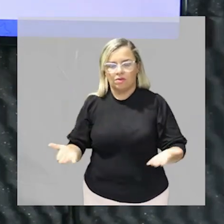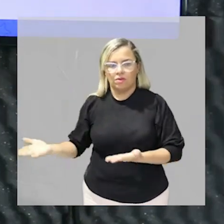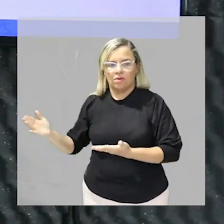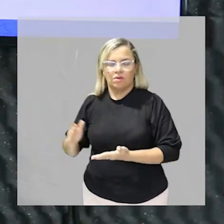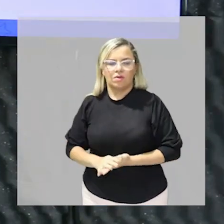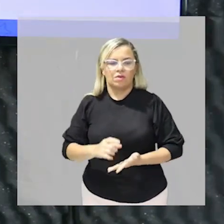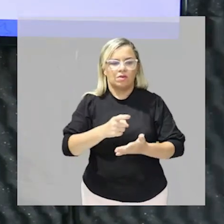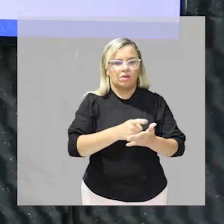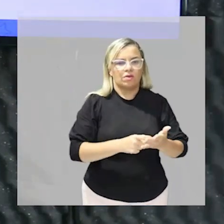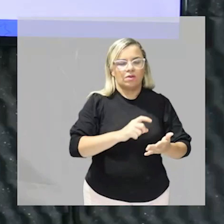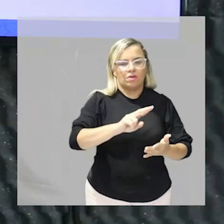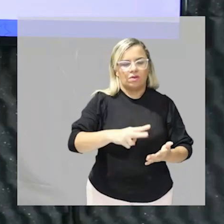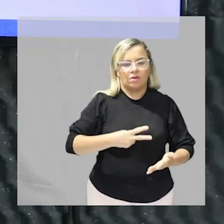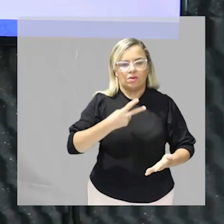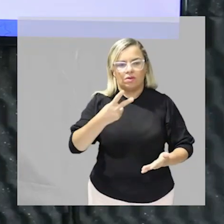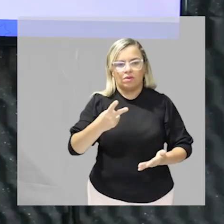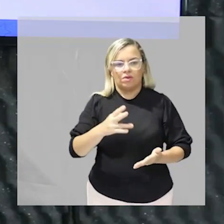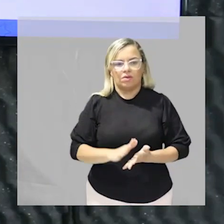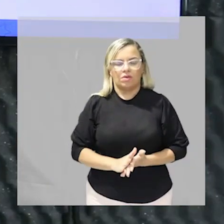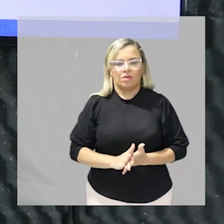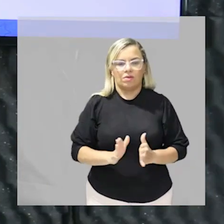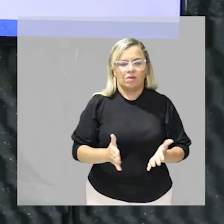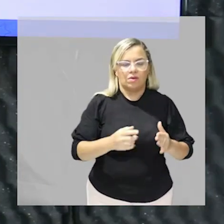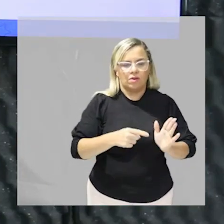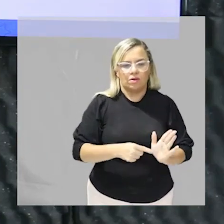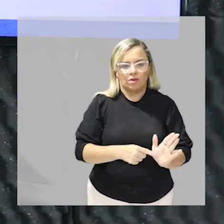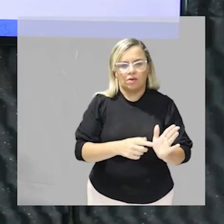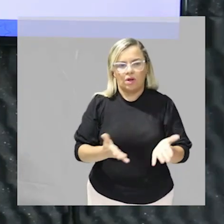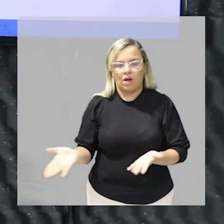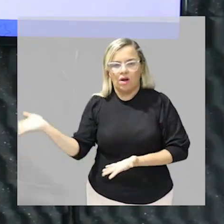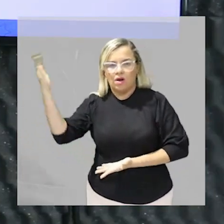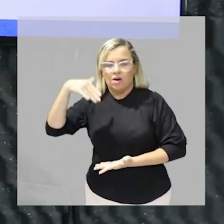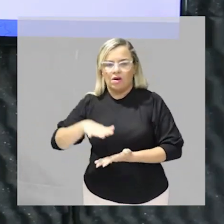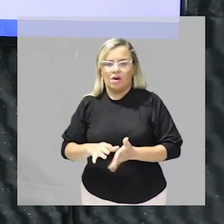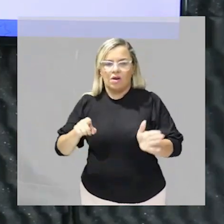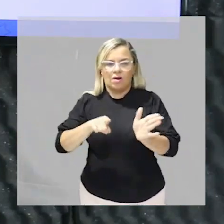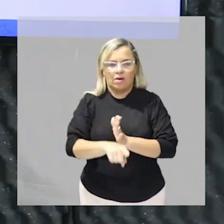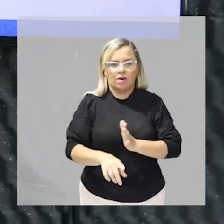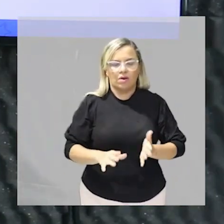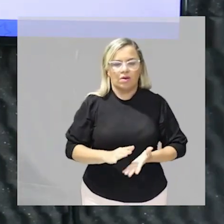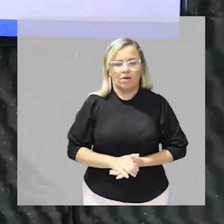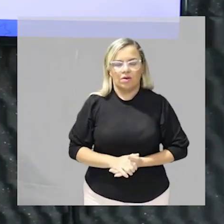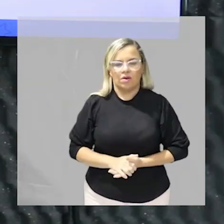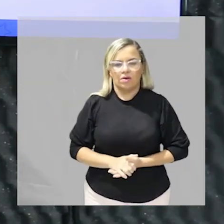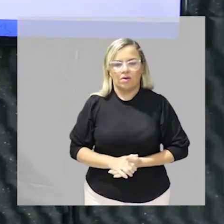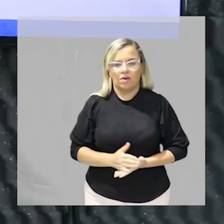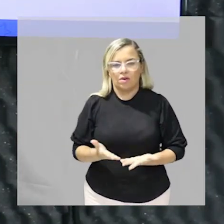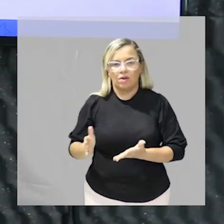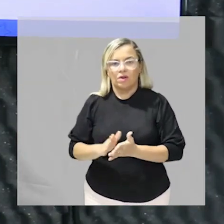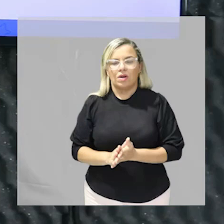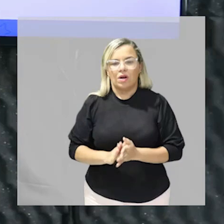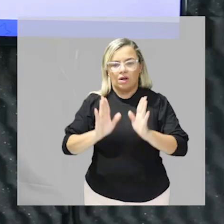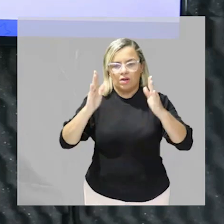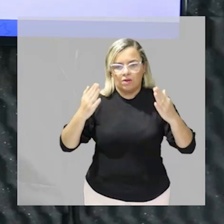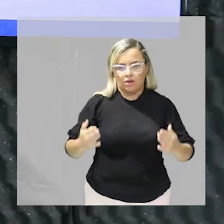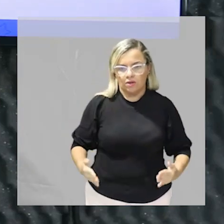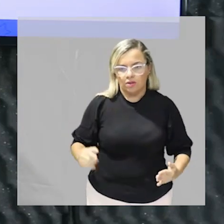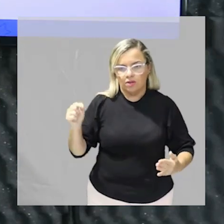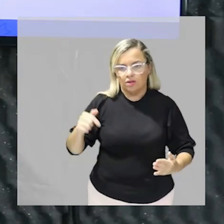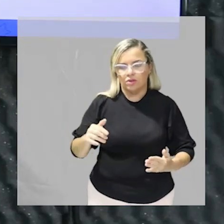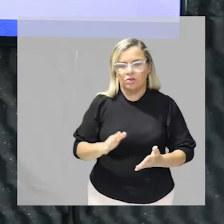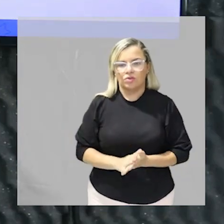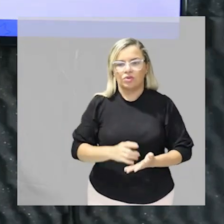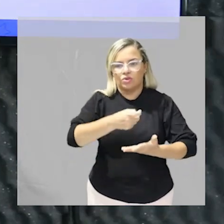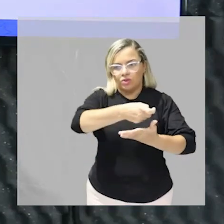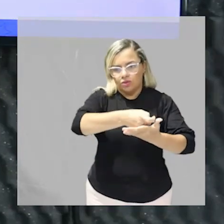Texto 2, texto motivador. Vamos para o comando. Ele diz o seguinte: considerando a análise dos